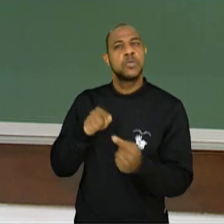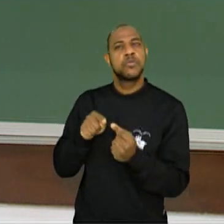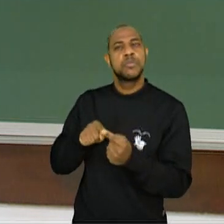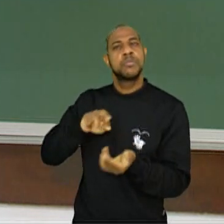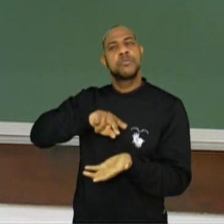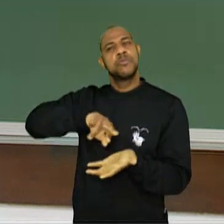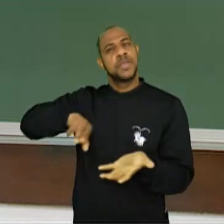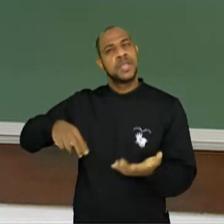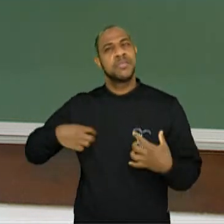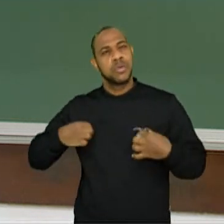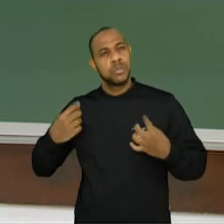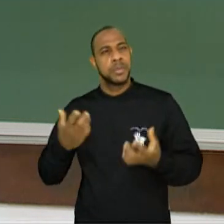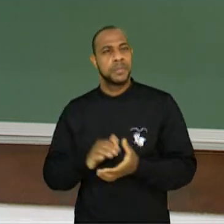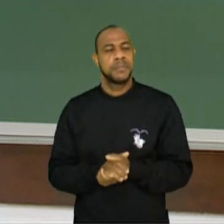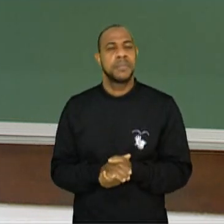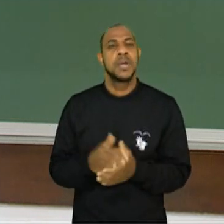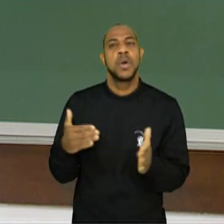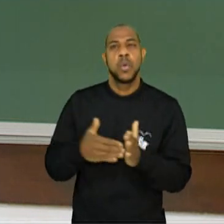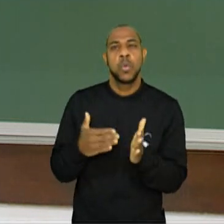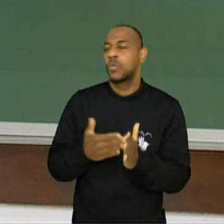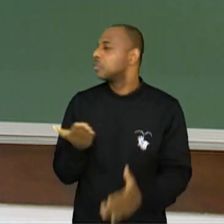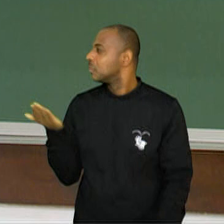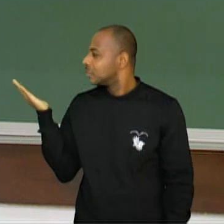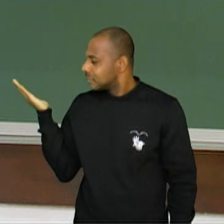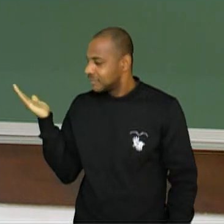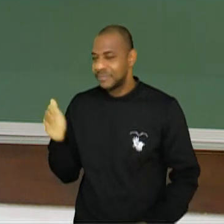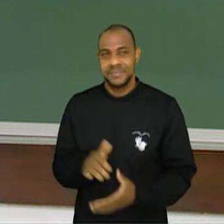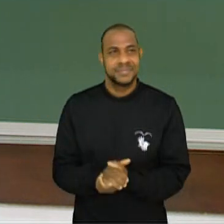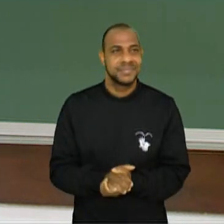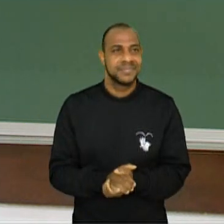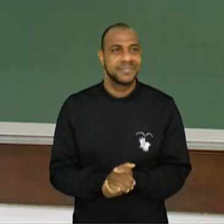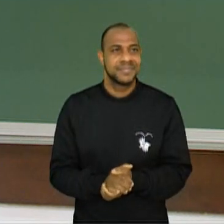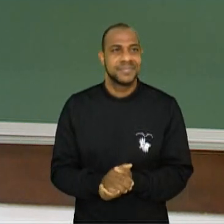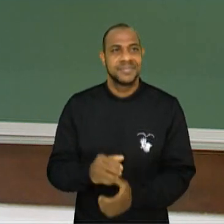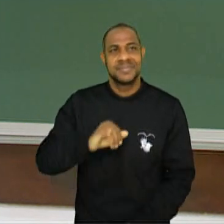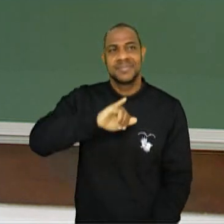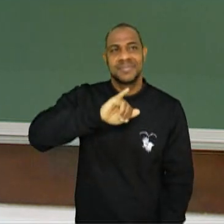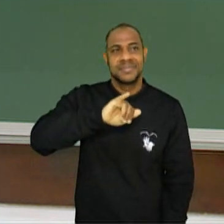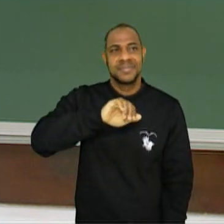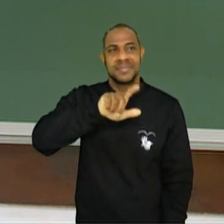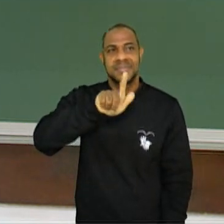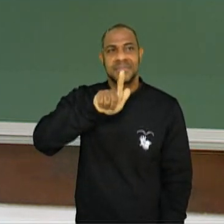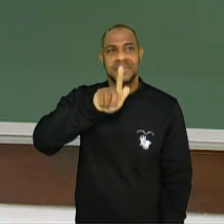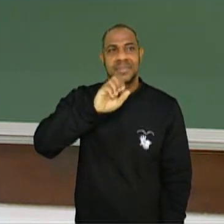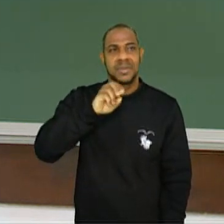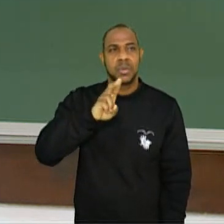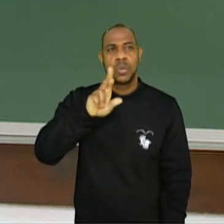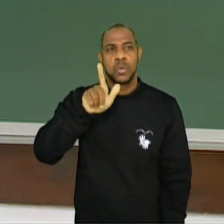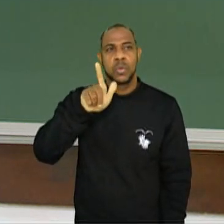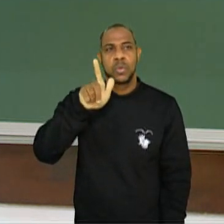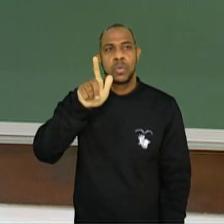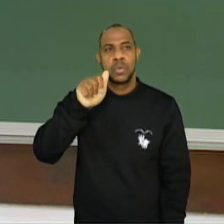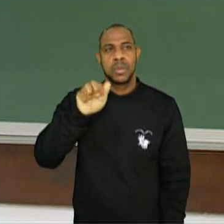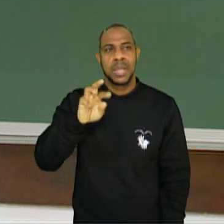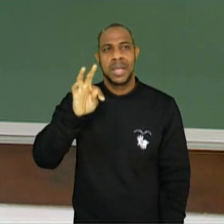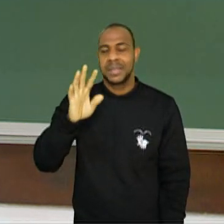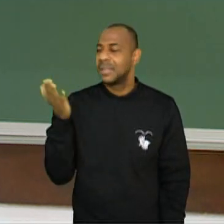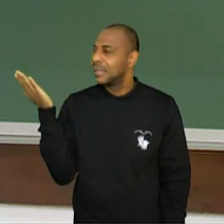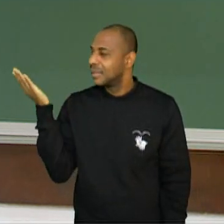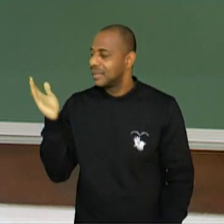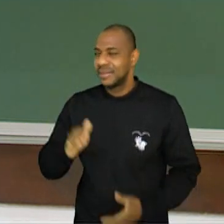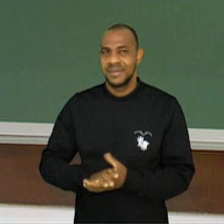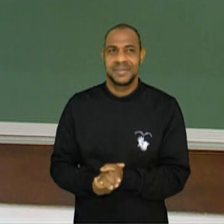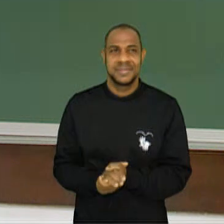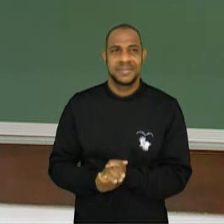nos costumes. E por último, do Goulart, que podemos encaixar nesse intervencionismo estatal, os dois planos, o plano trienal,